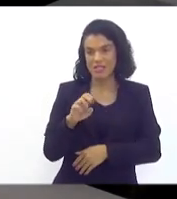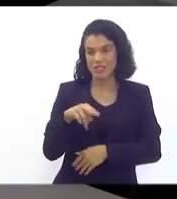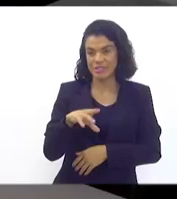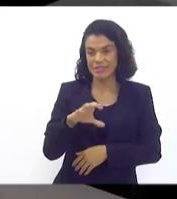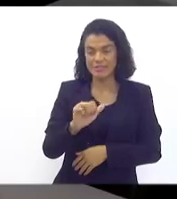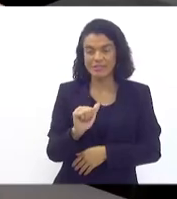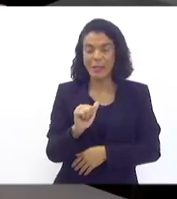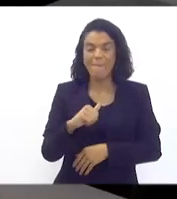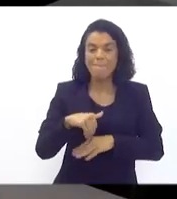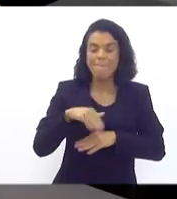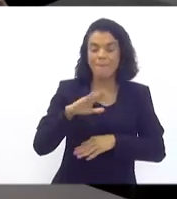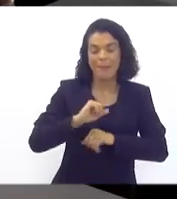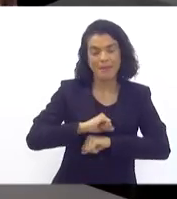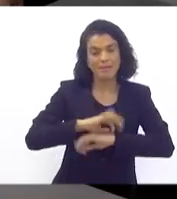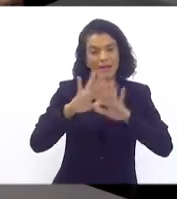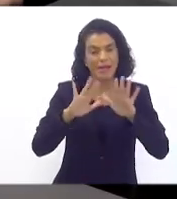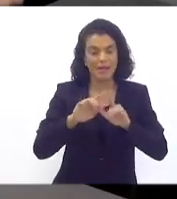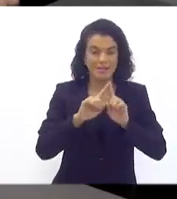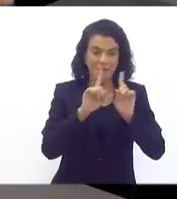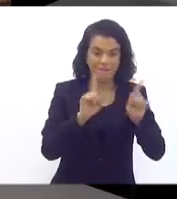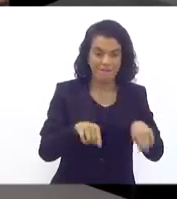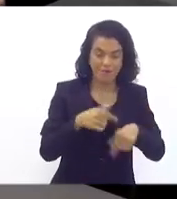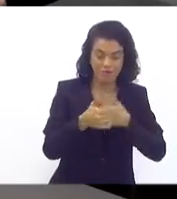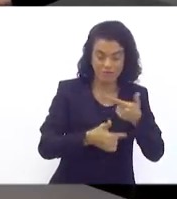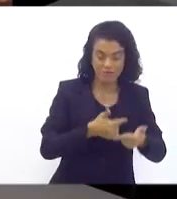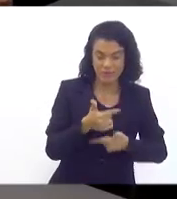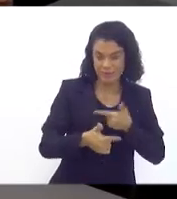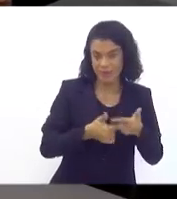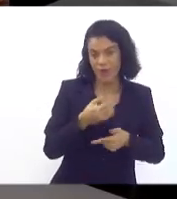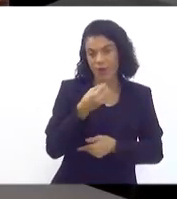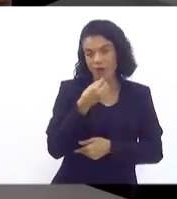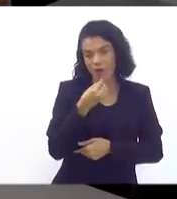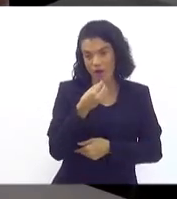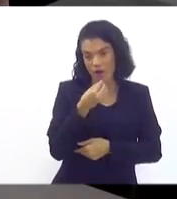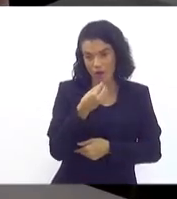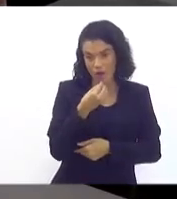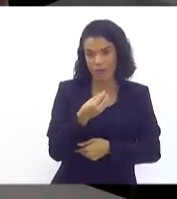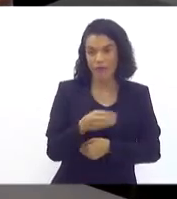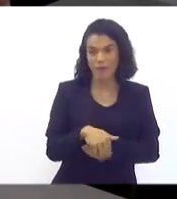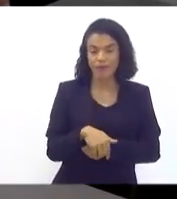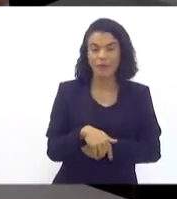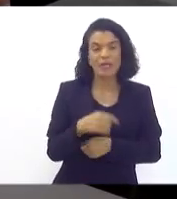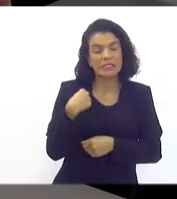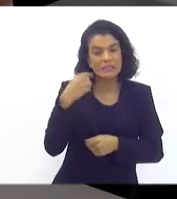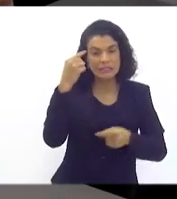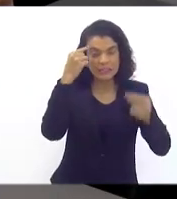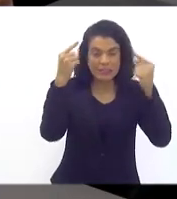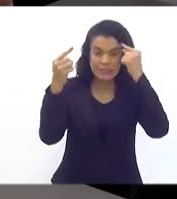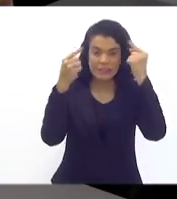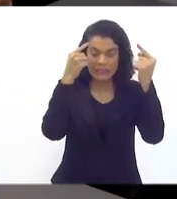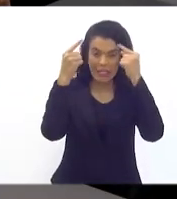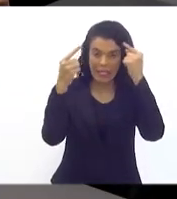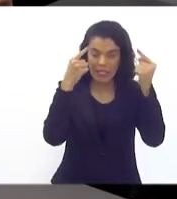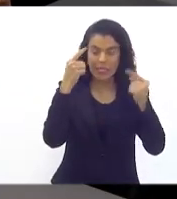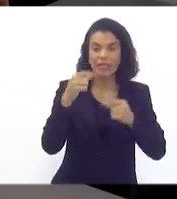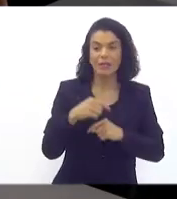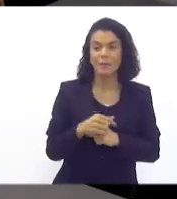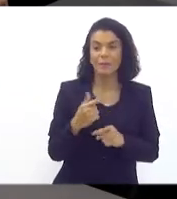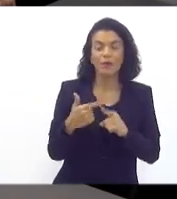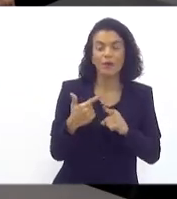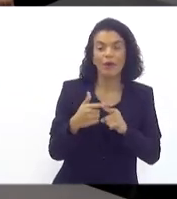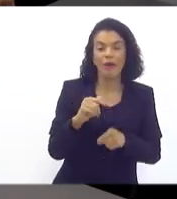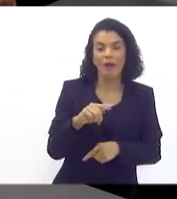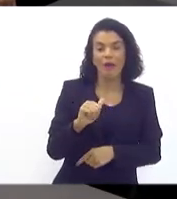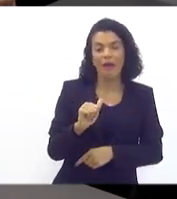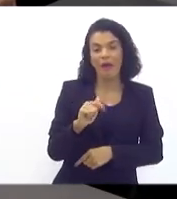ter mais clareza funções e obviamente de lá a gente veio com algumas ideias acho que agência ela ela